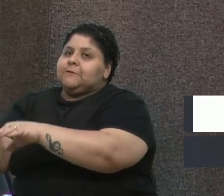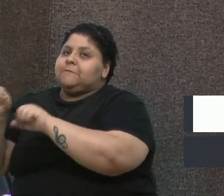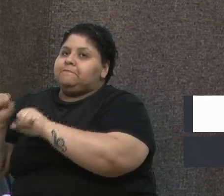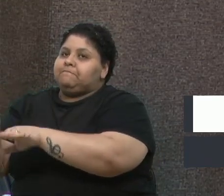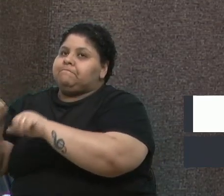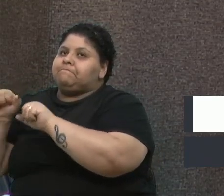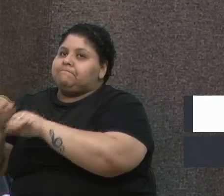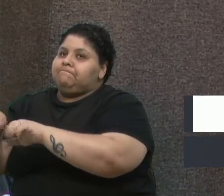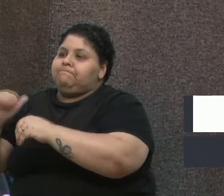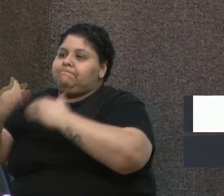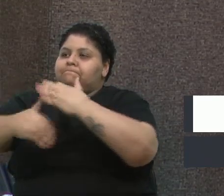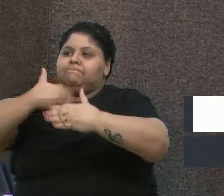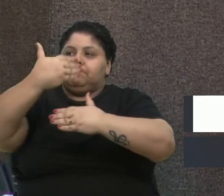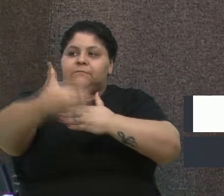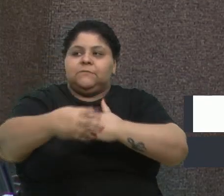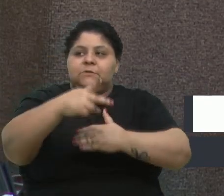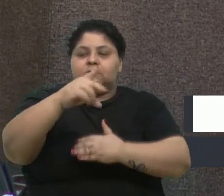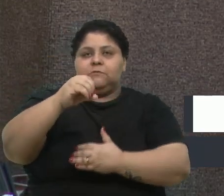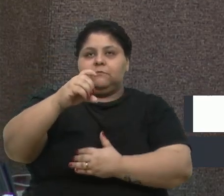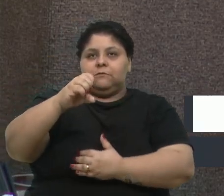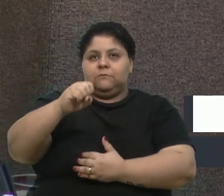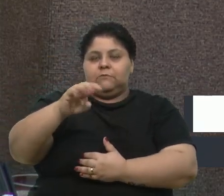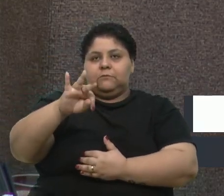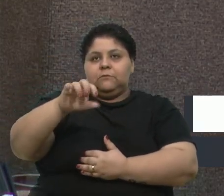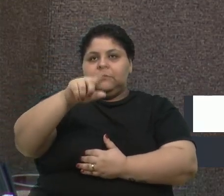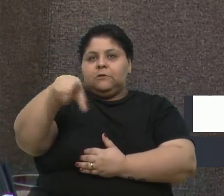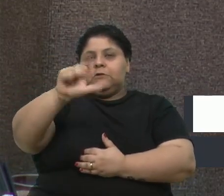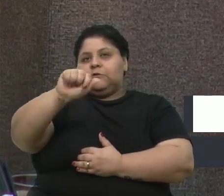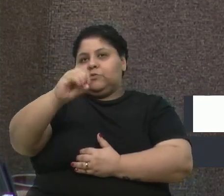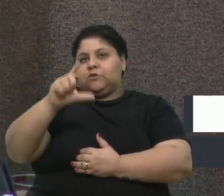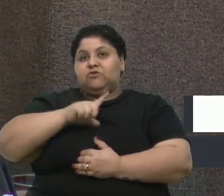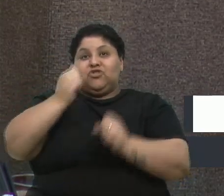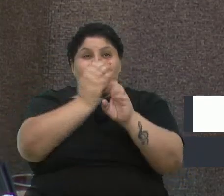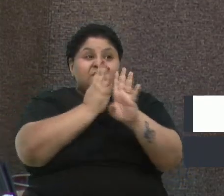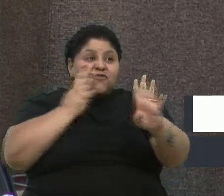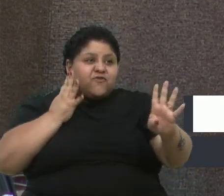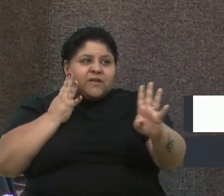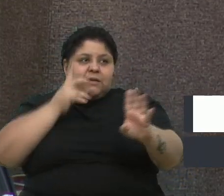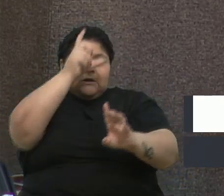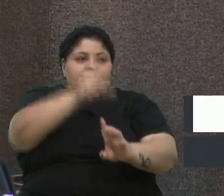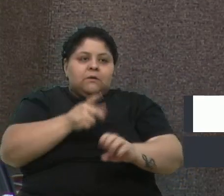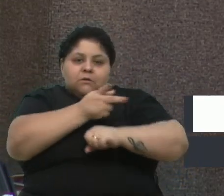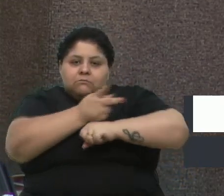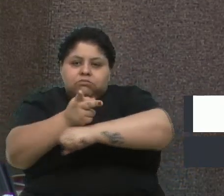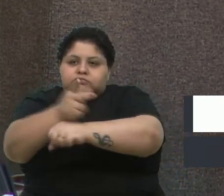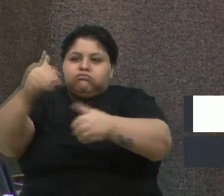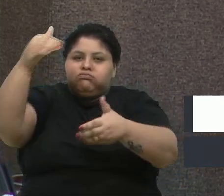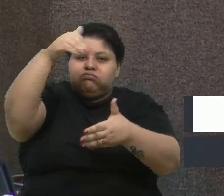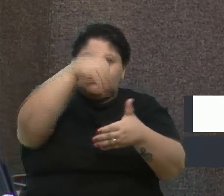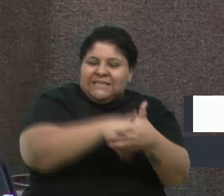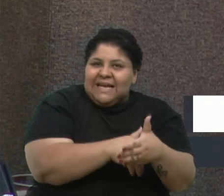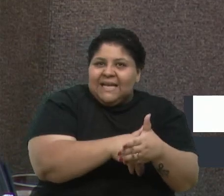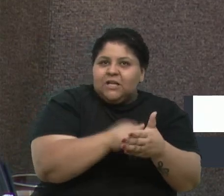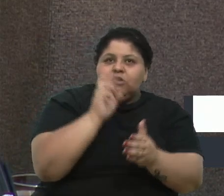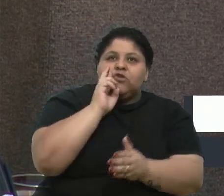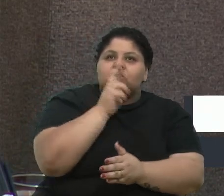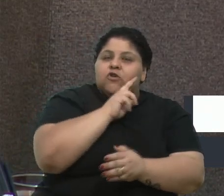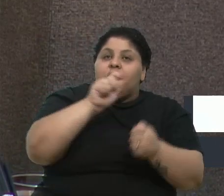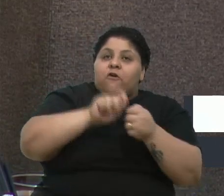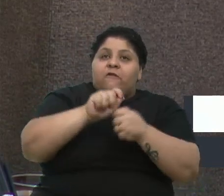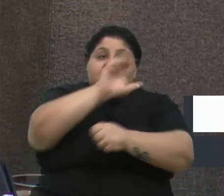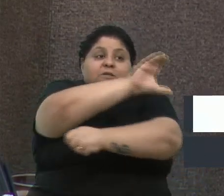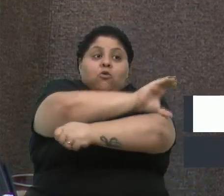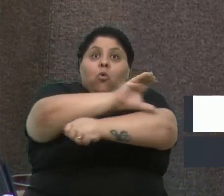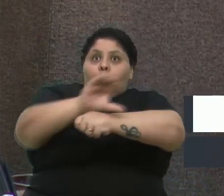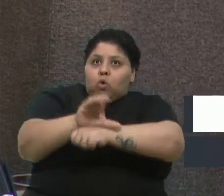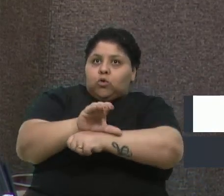bem. Existiam filas. As pessoas procuravam, dentro do restaurante comunitário, se faziam cursos, diversos